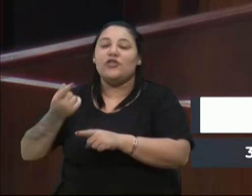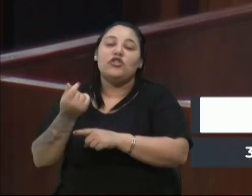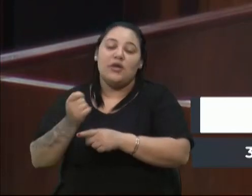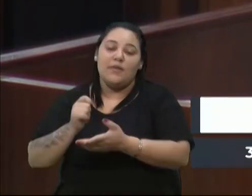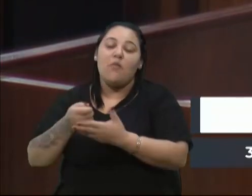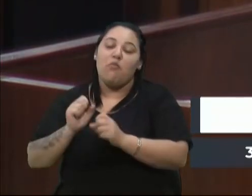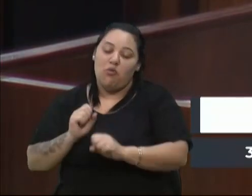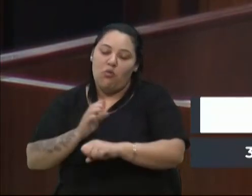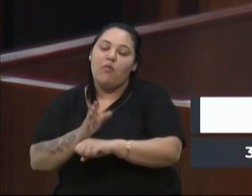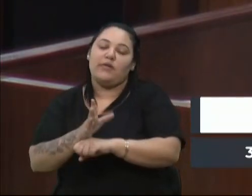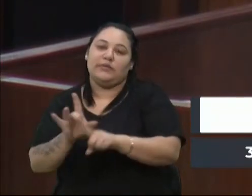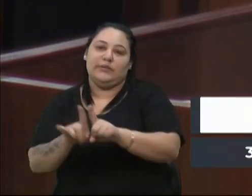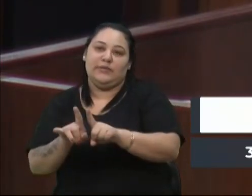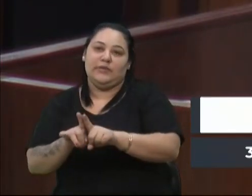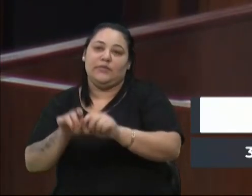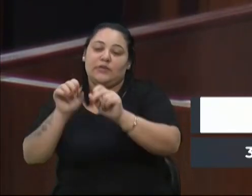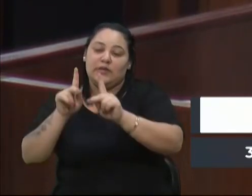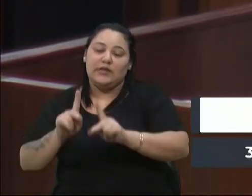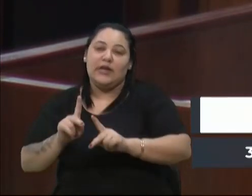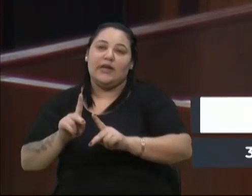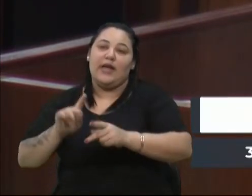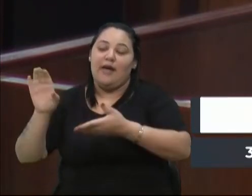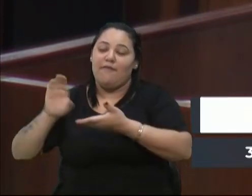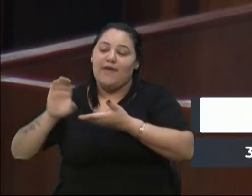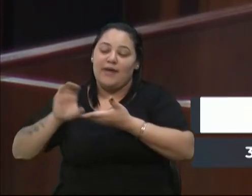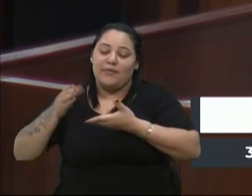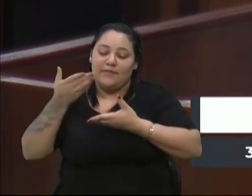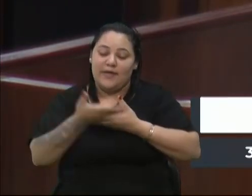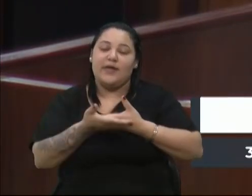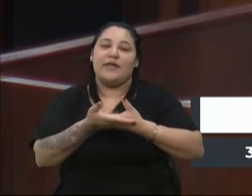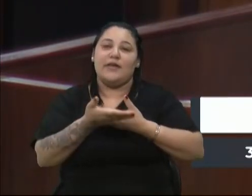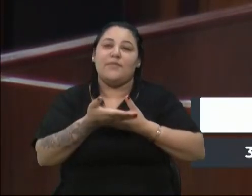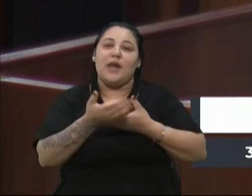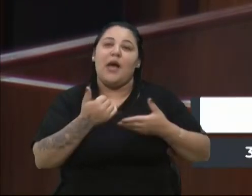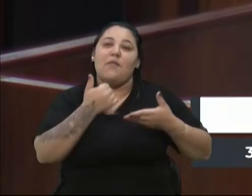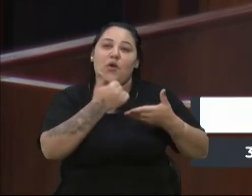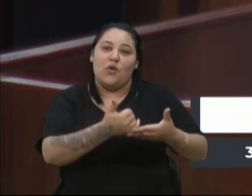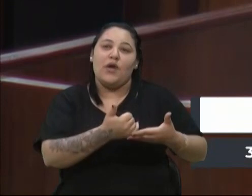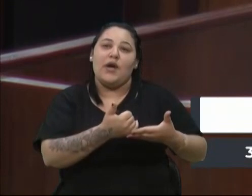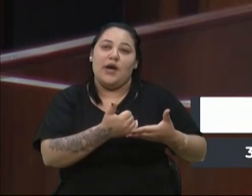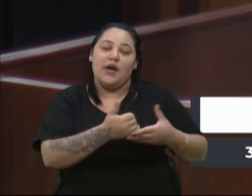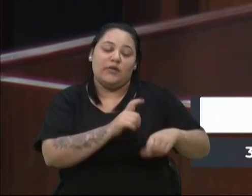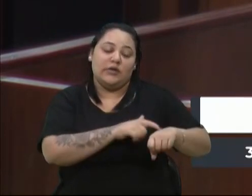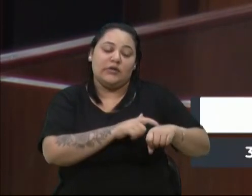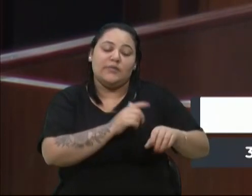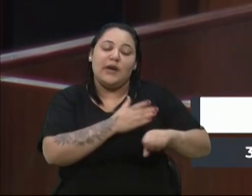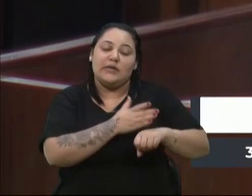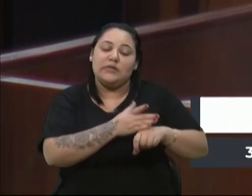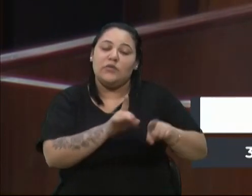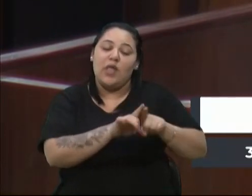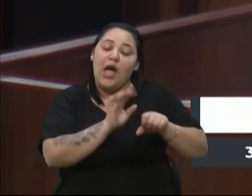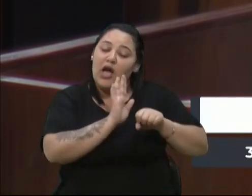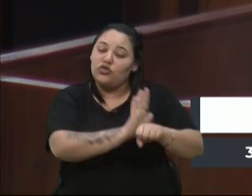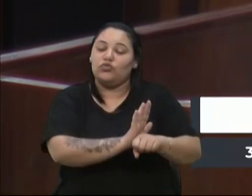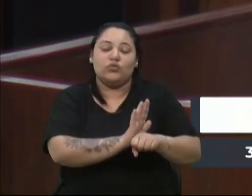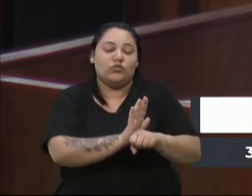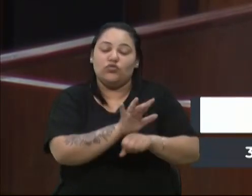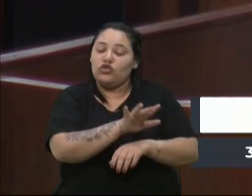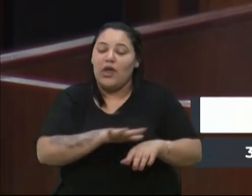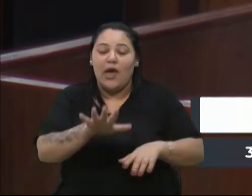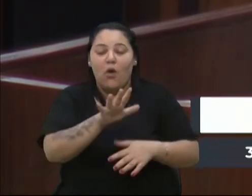apoios. Os integrantes investem seu tempo e sua energia em fazer parte do grupo. Quando estreamos o Contrapontos